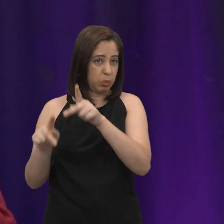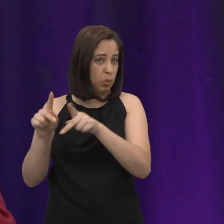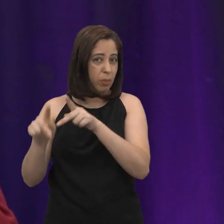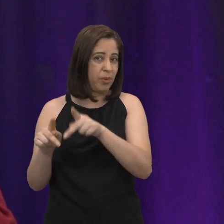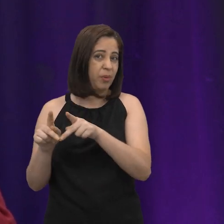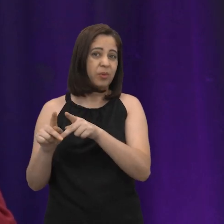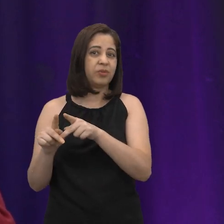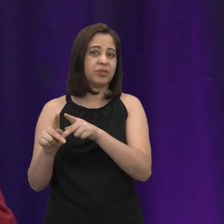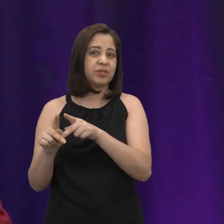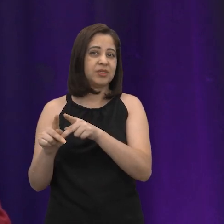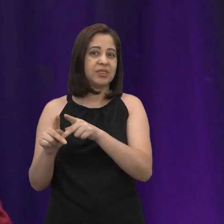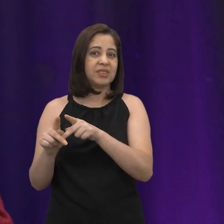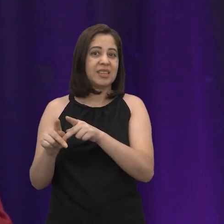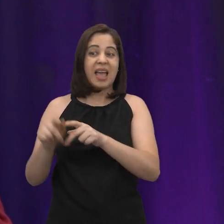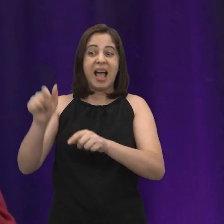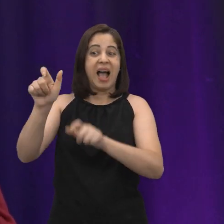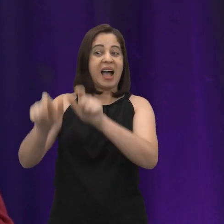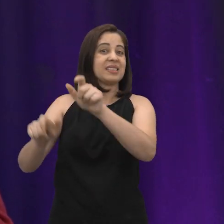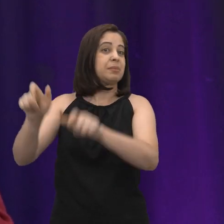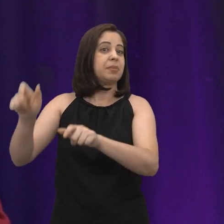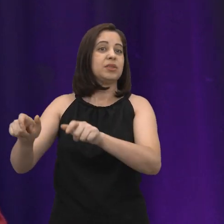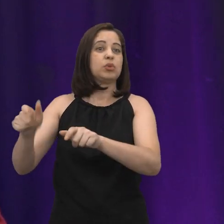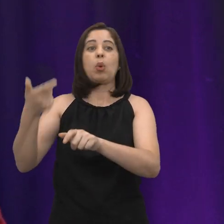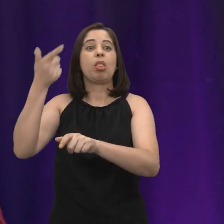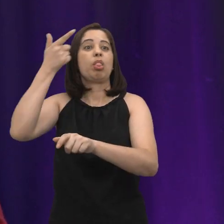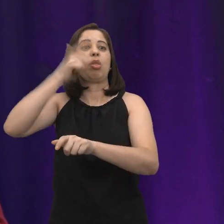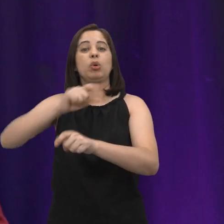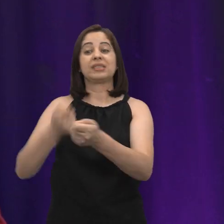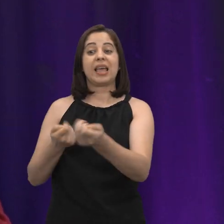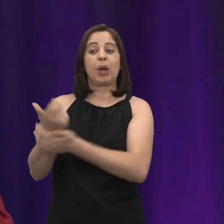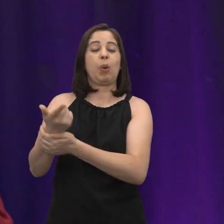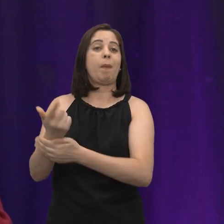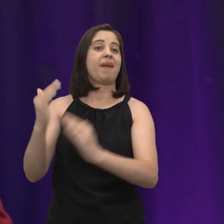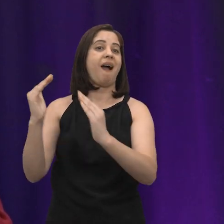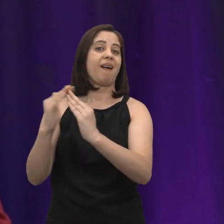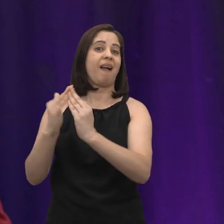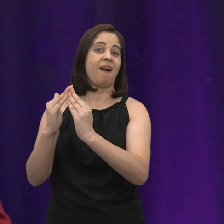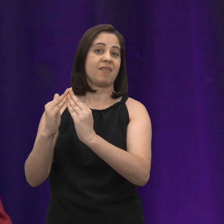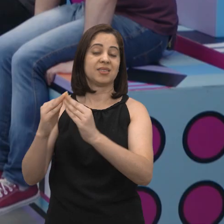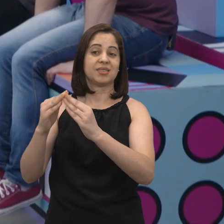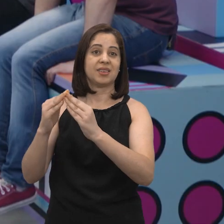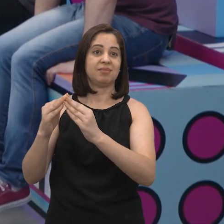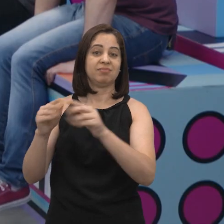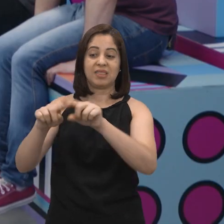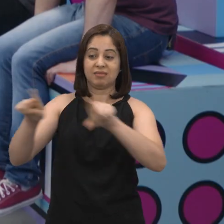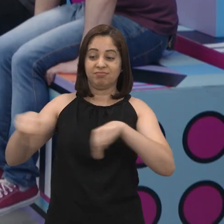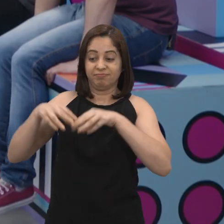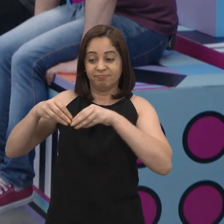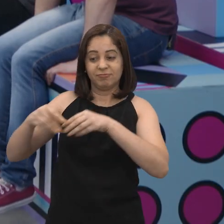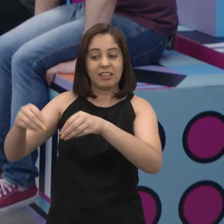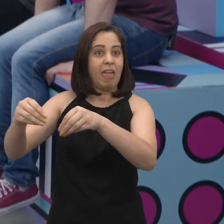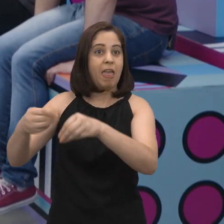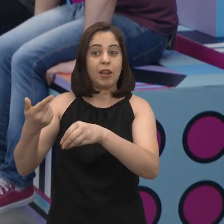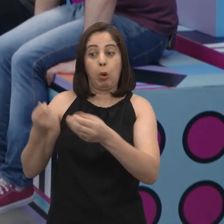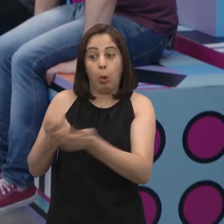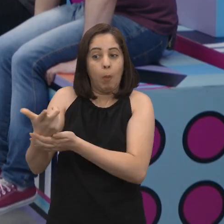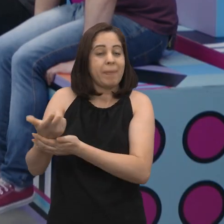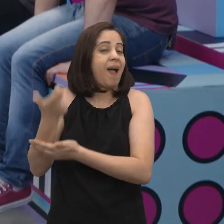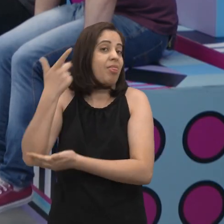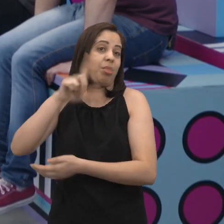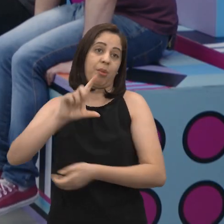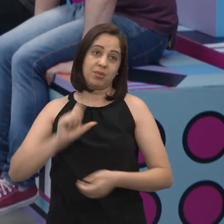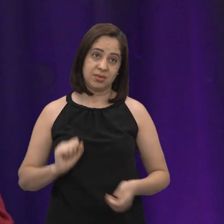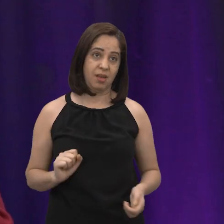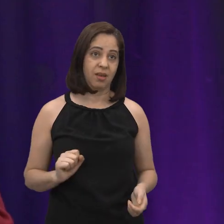necessidades humanas, é o acesso à moradia, à terra e habitação. Sim. Isso é um impacto direto.